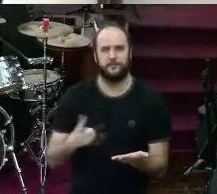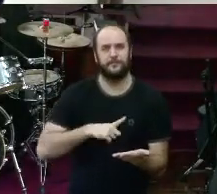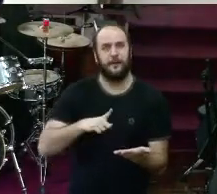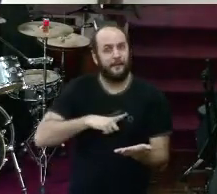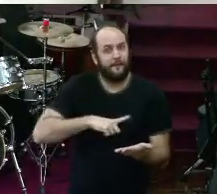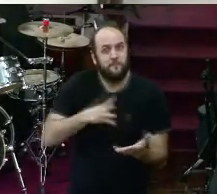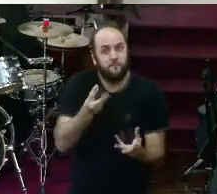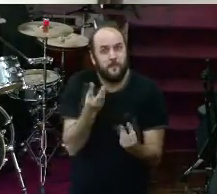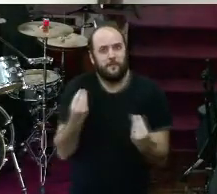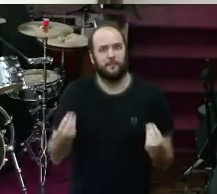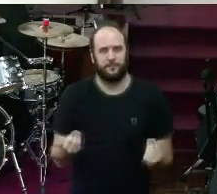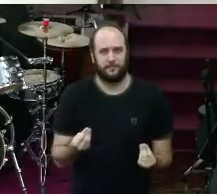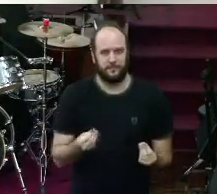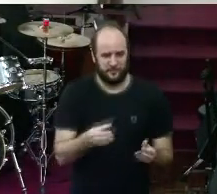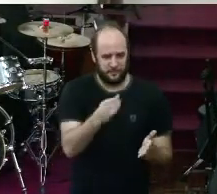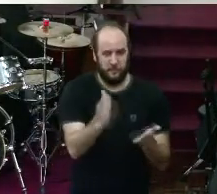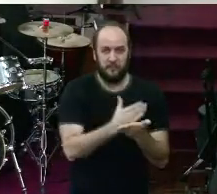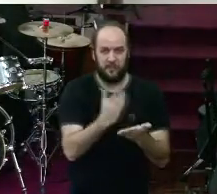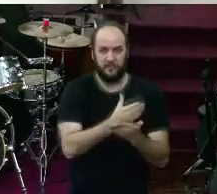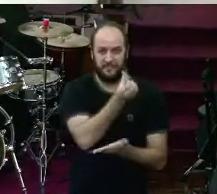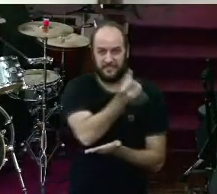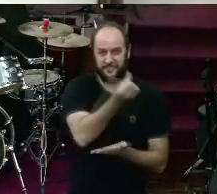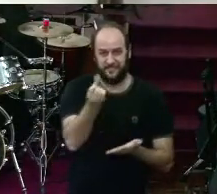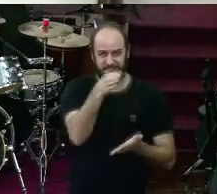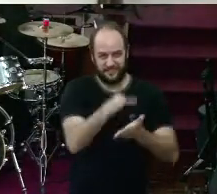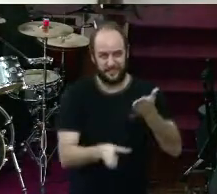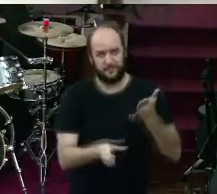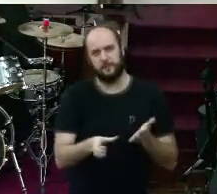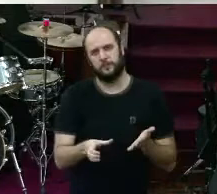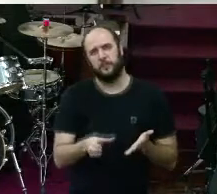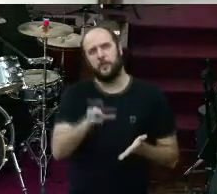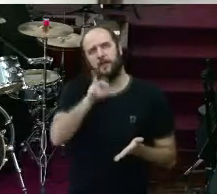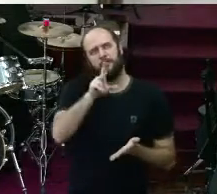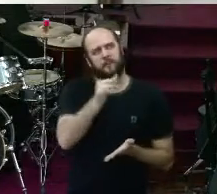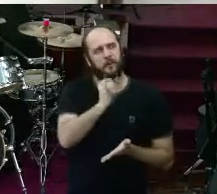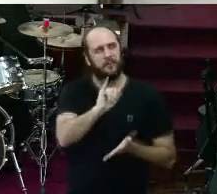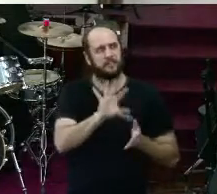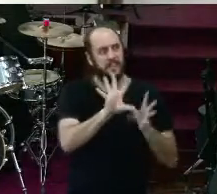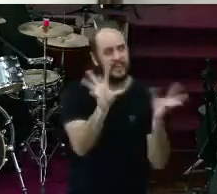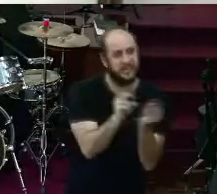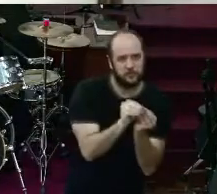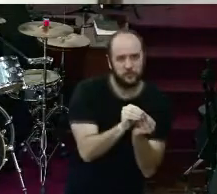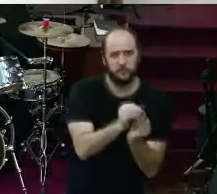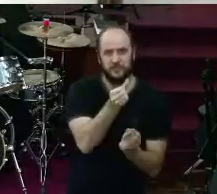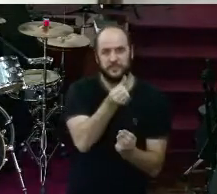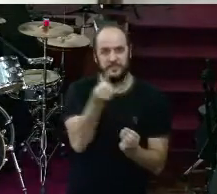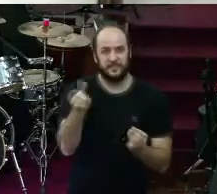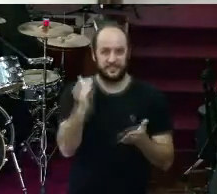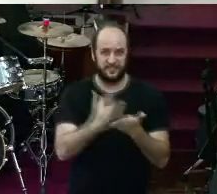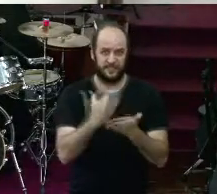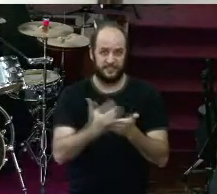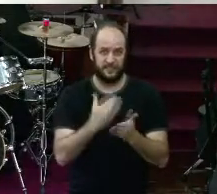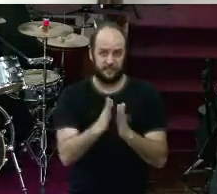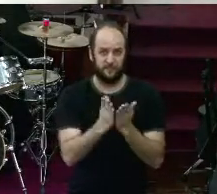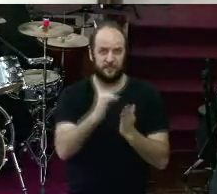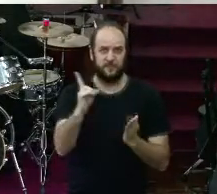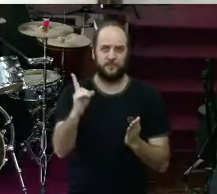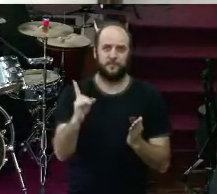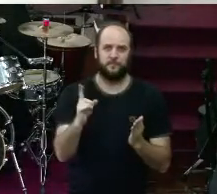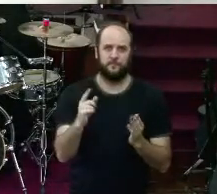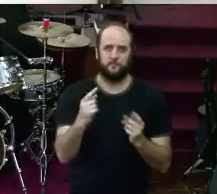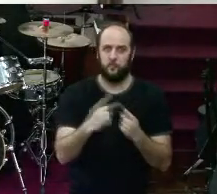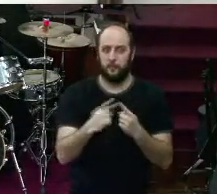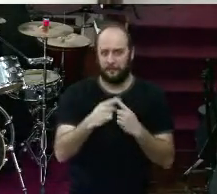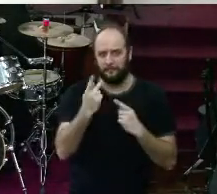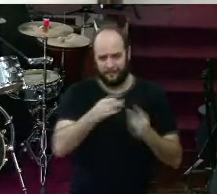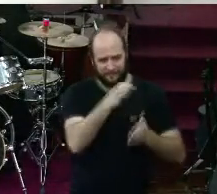66 capítulos, alguns chegam a dizer até que ele é como se fosse um resumo dos 66 livros da Bíblia, por uma coincidência do número de